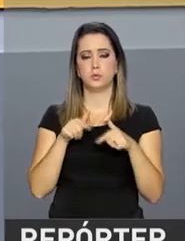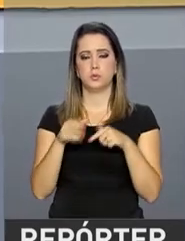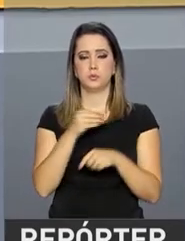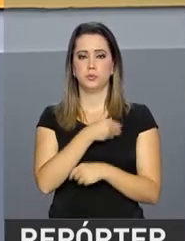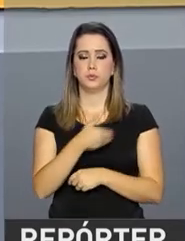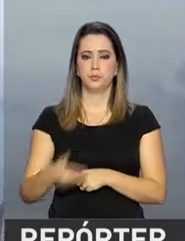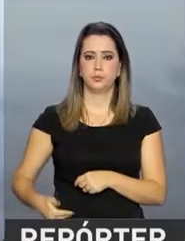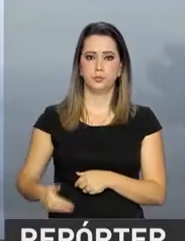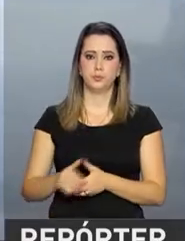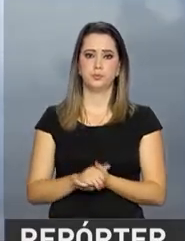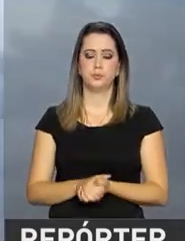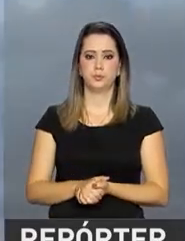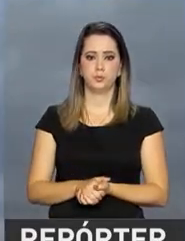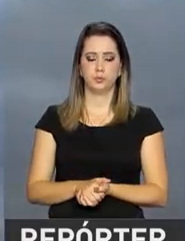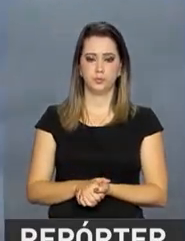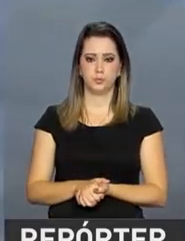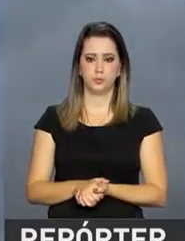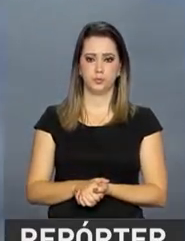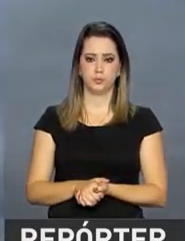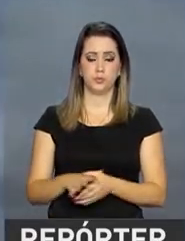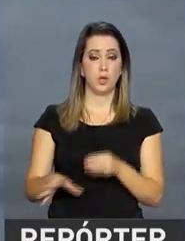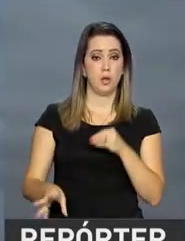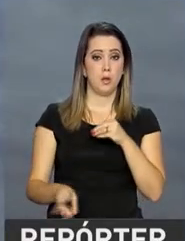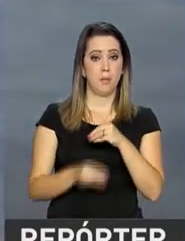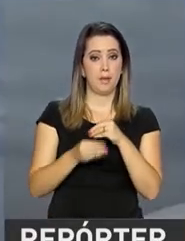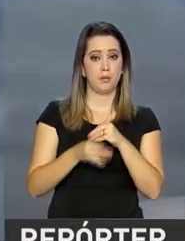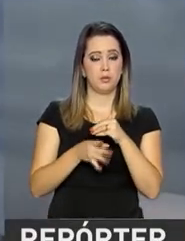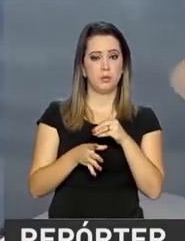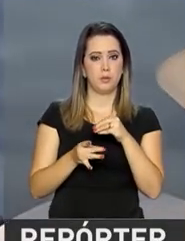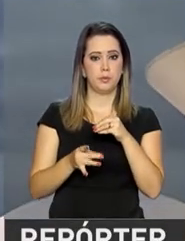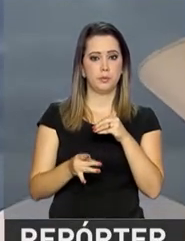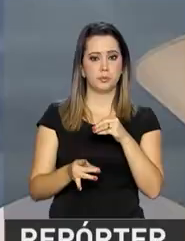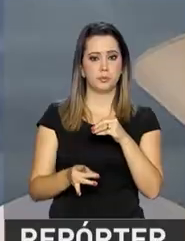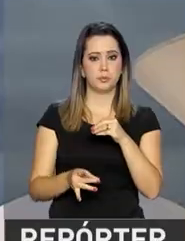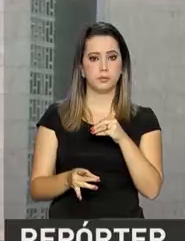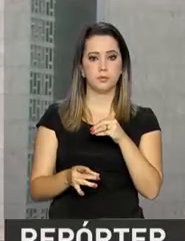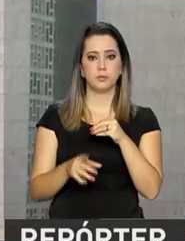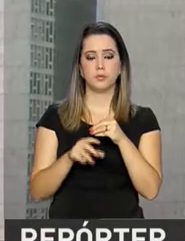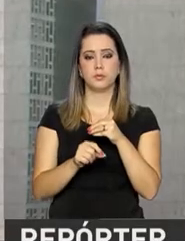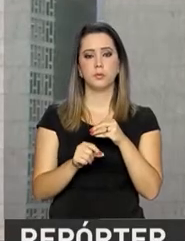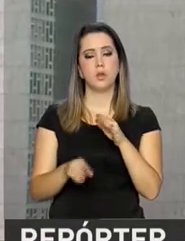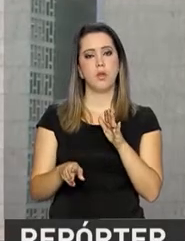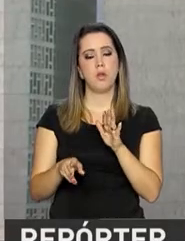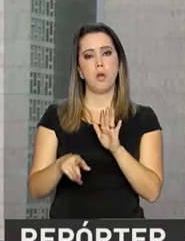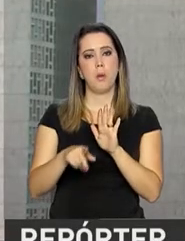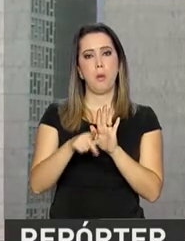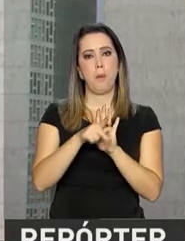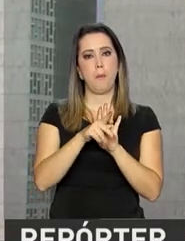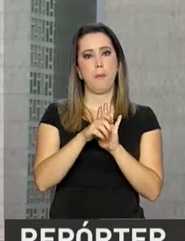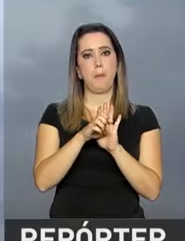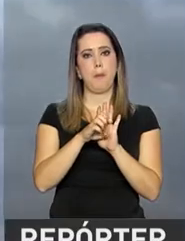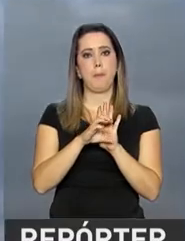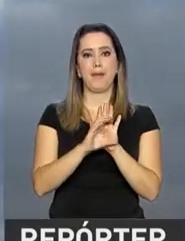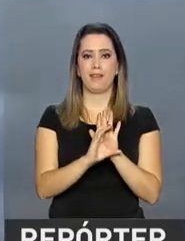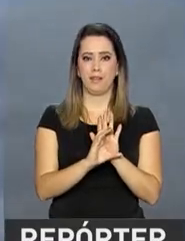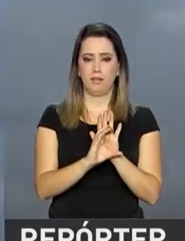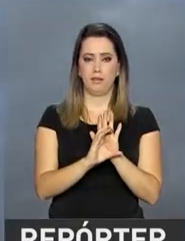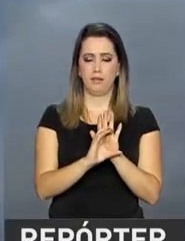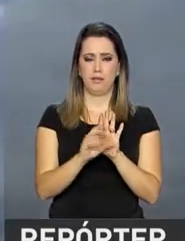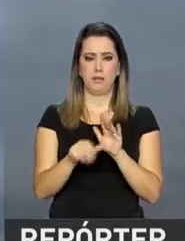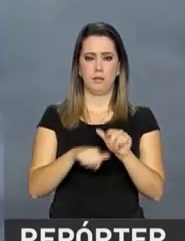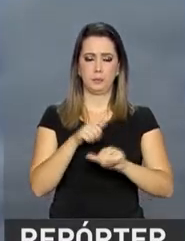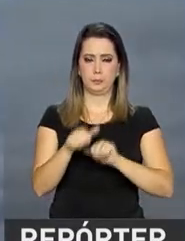públicos. A emenda aglutinativa à PEC da reforma da Previdência traz três mudanças em relação ao que